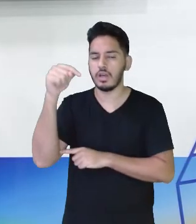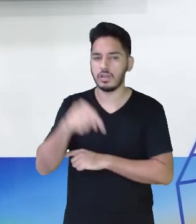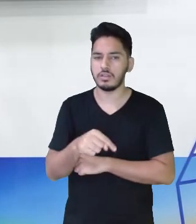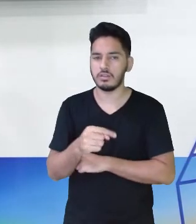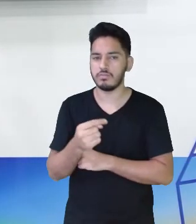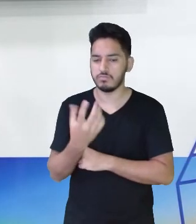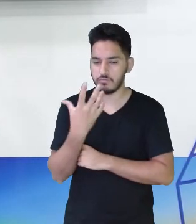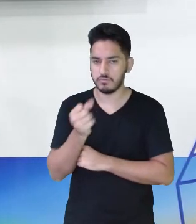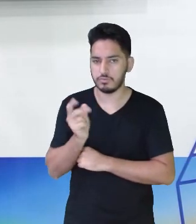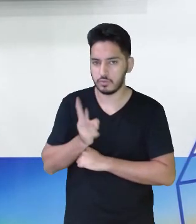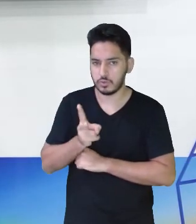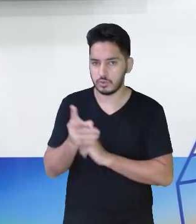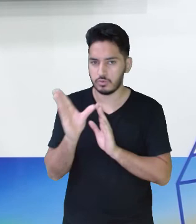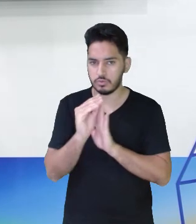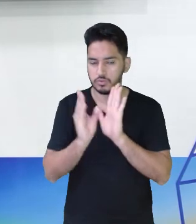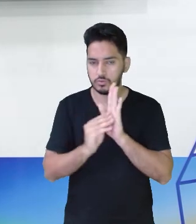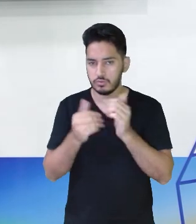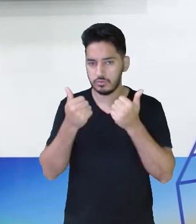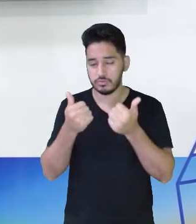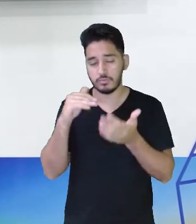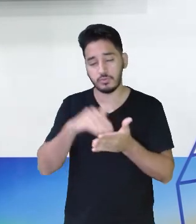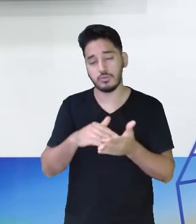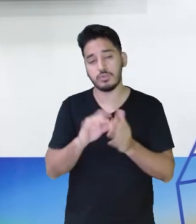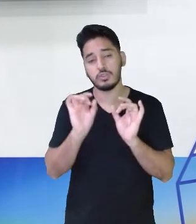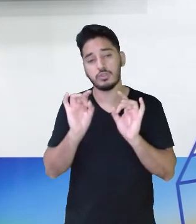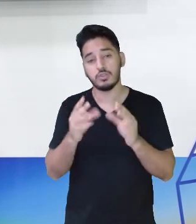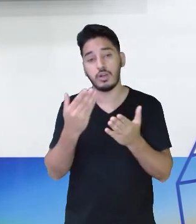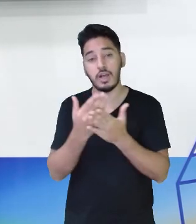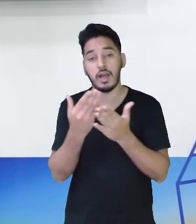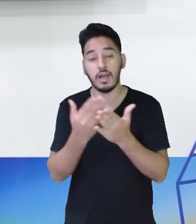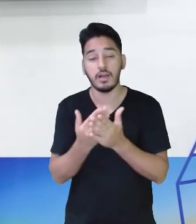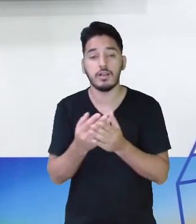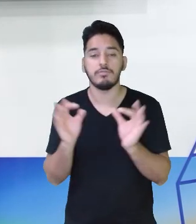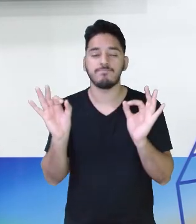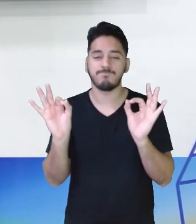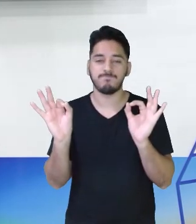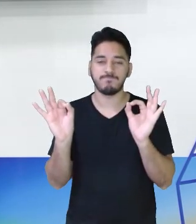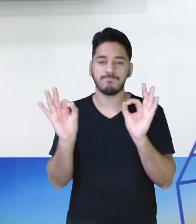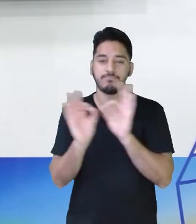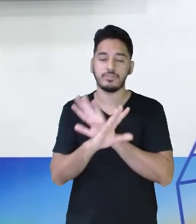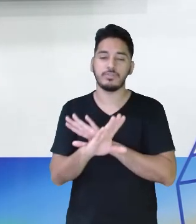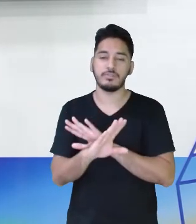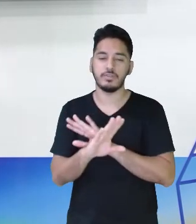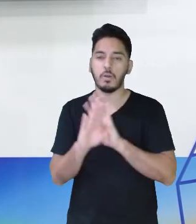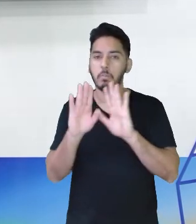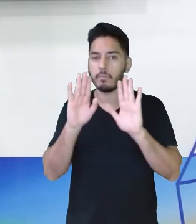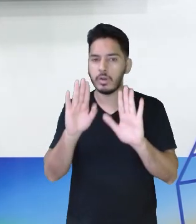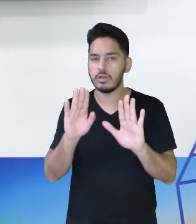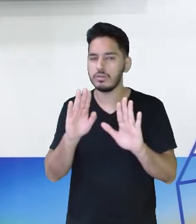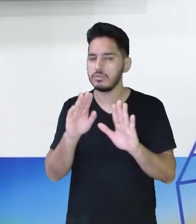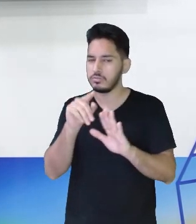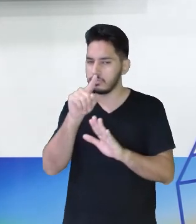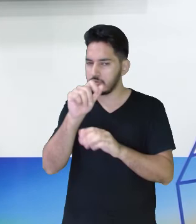vamos continuar com esse assunto. Por hoje, a nossa aula chegou ao fim, mas eu conto